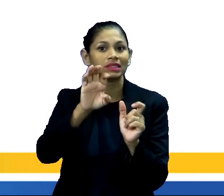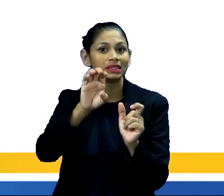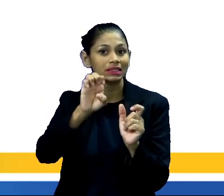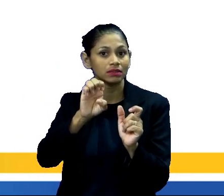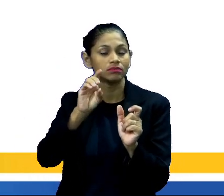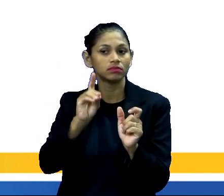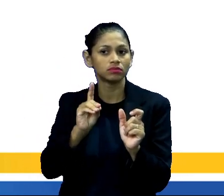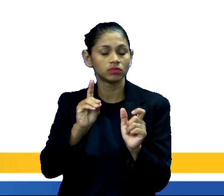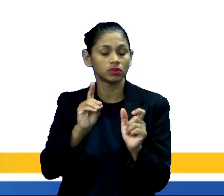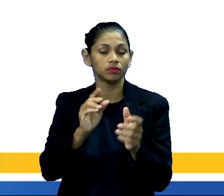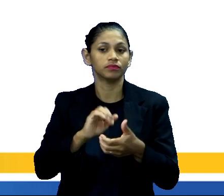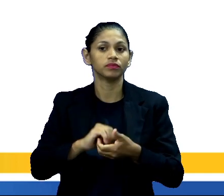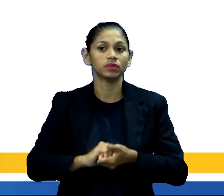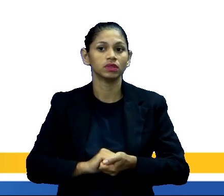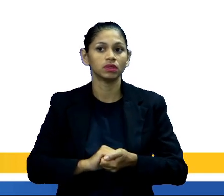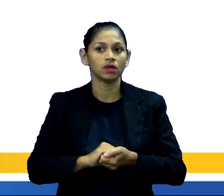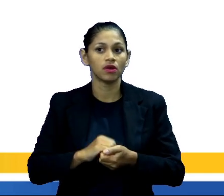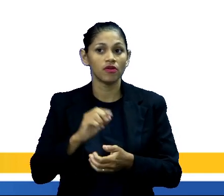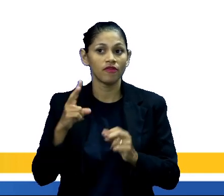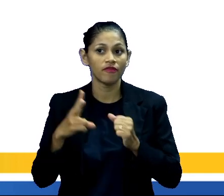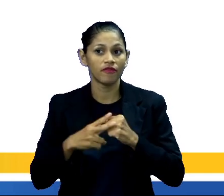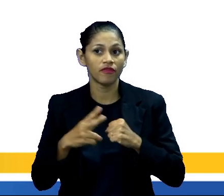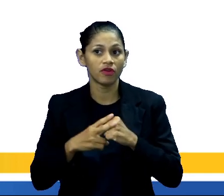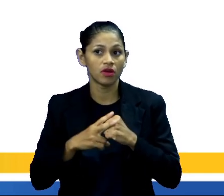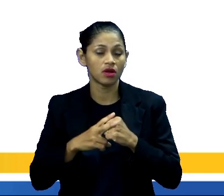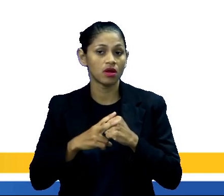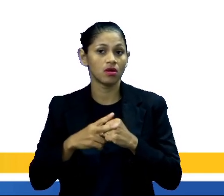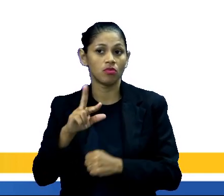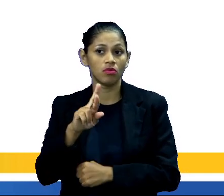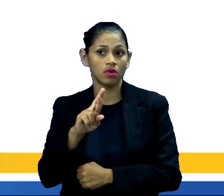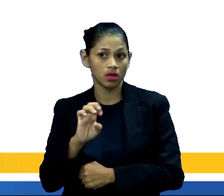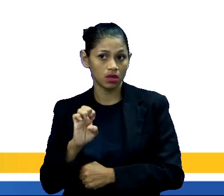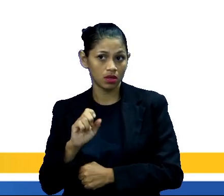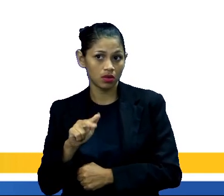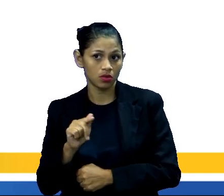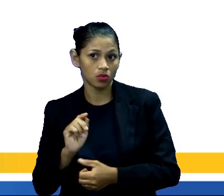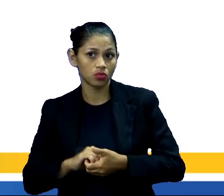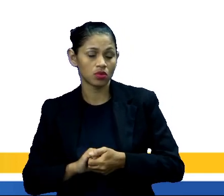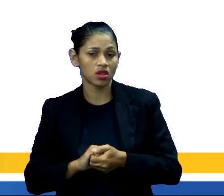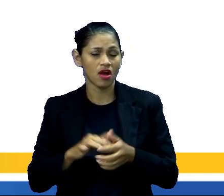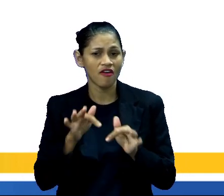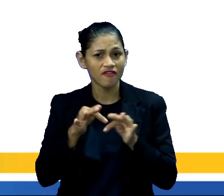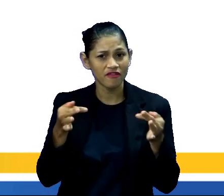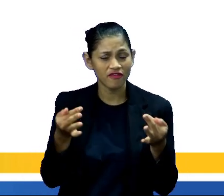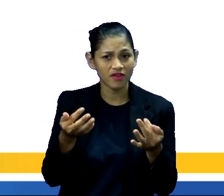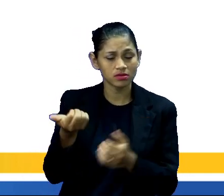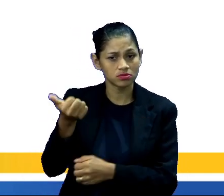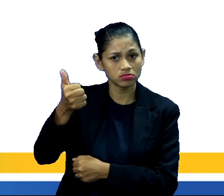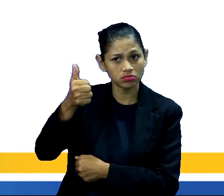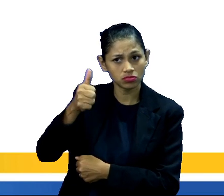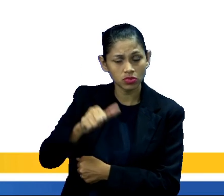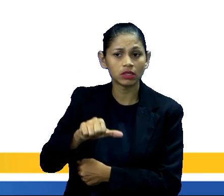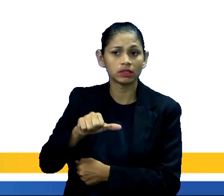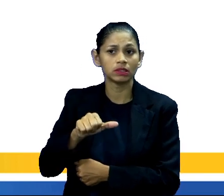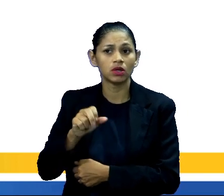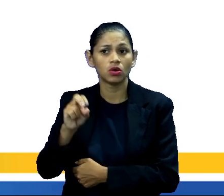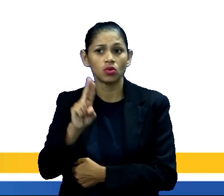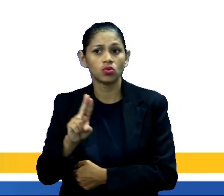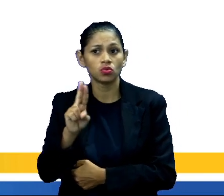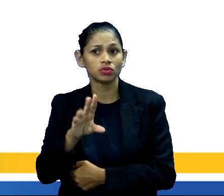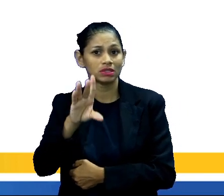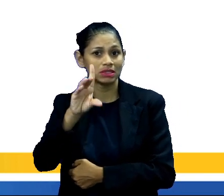irregulares, colocamos ele em sua forma no passado. Em frases negativas e interrogativas, usamos